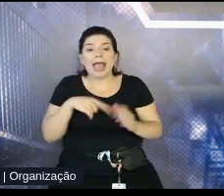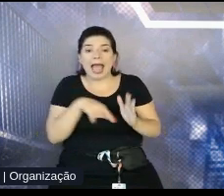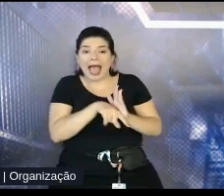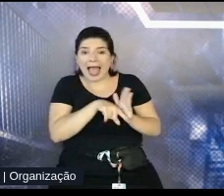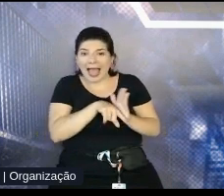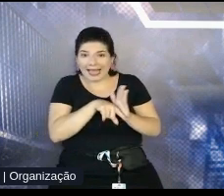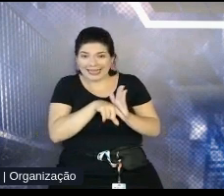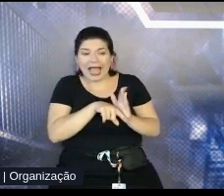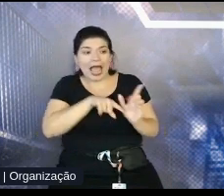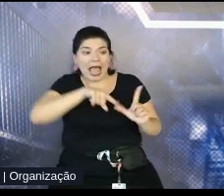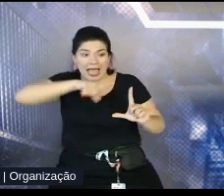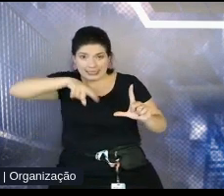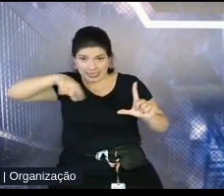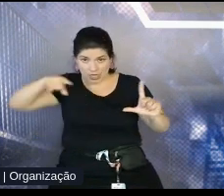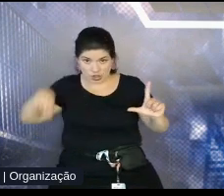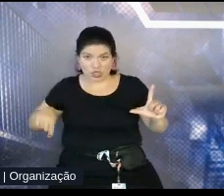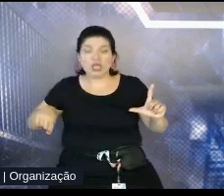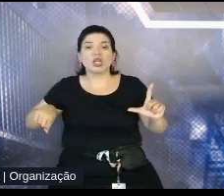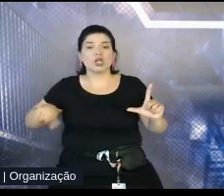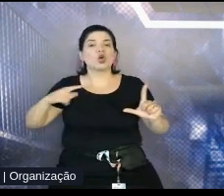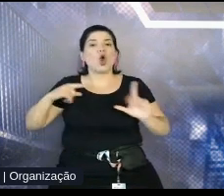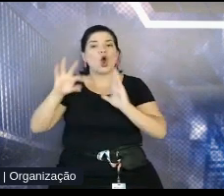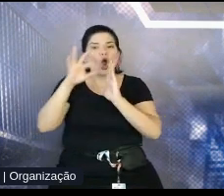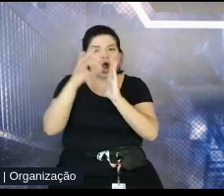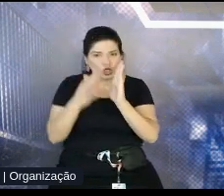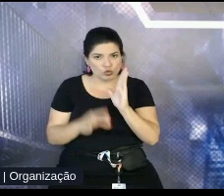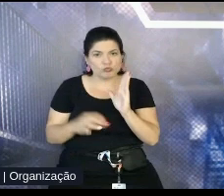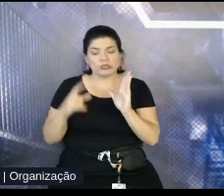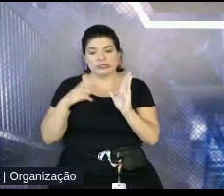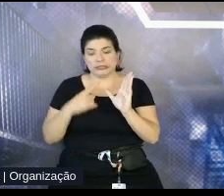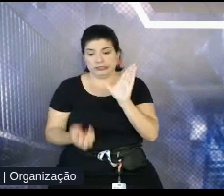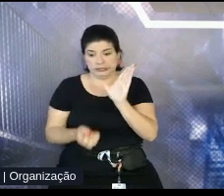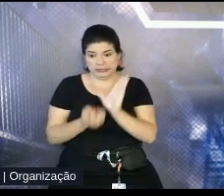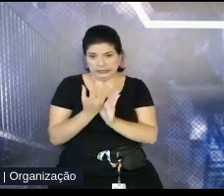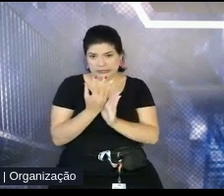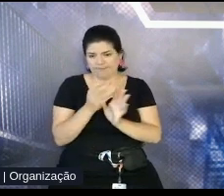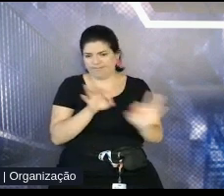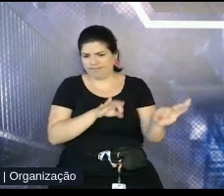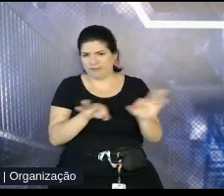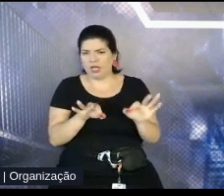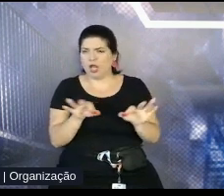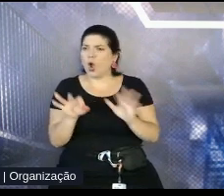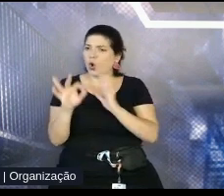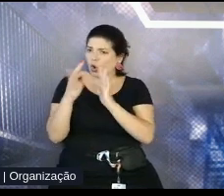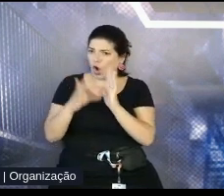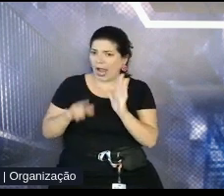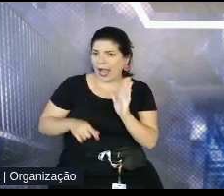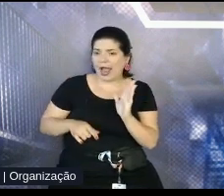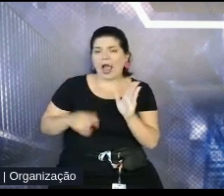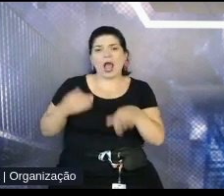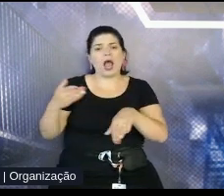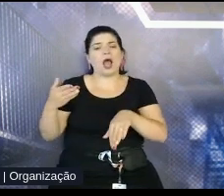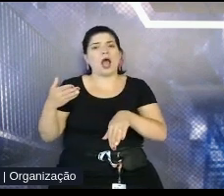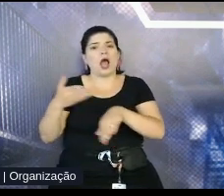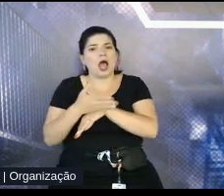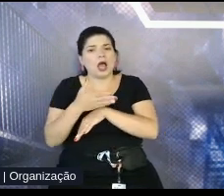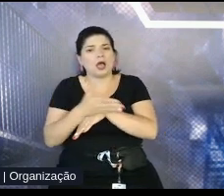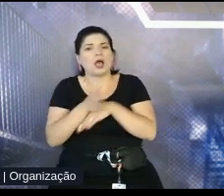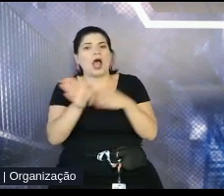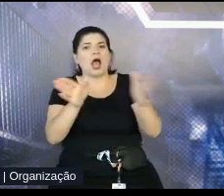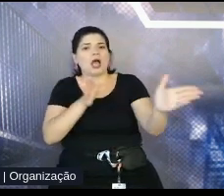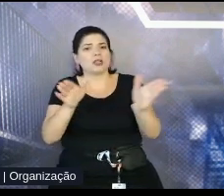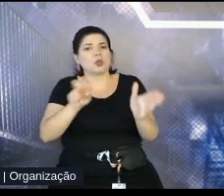estática de códigos que estão sendo desenvolvidos, se esses códigos estão acessíveis ou não. Então, para as